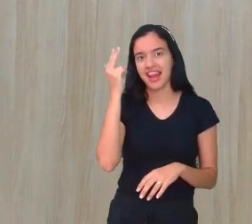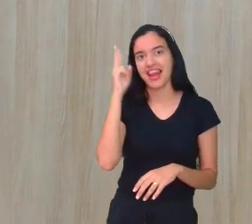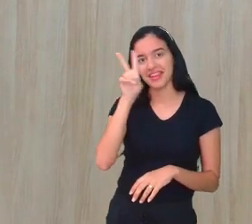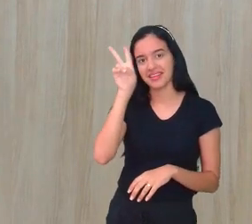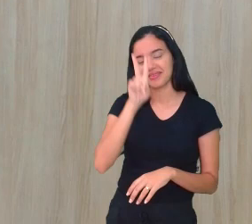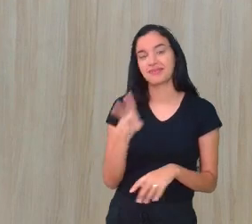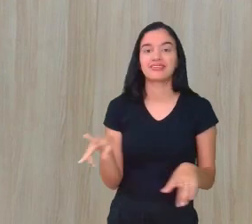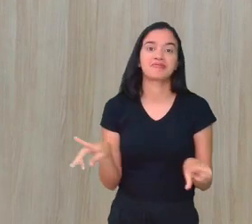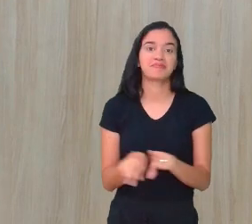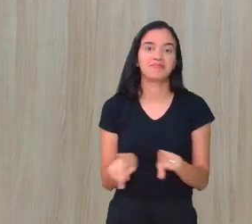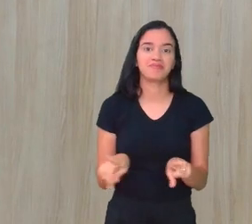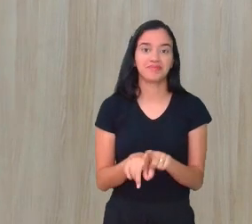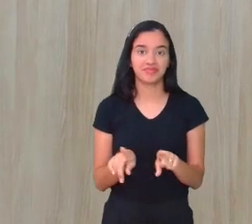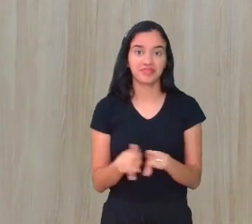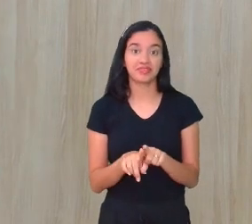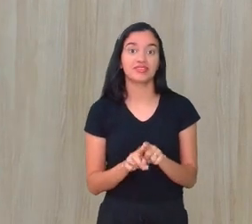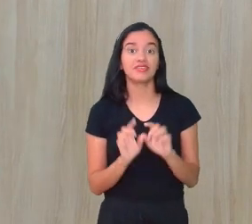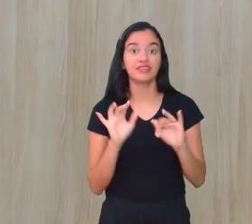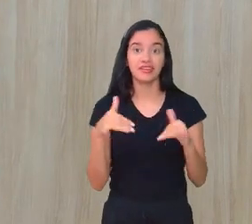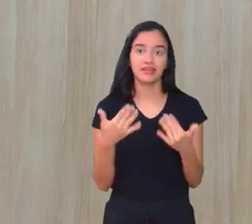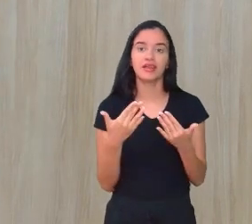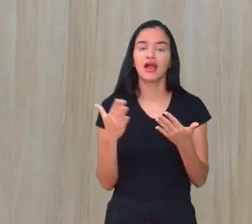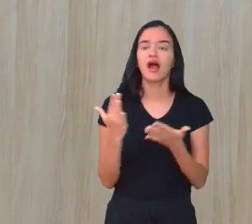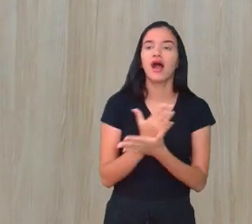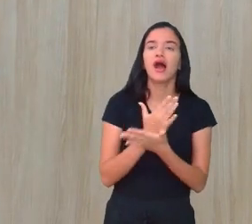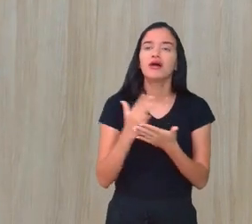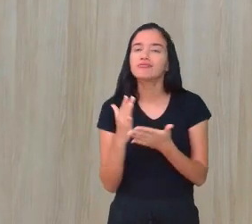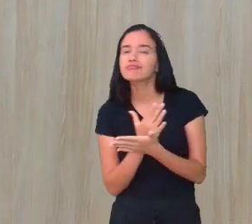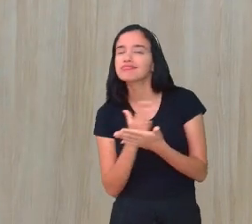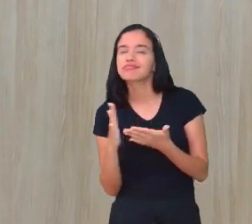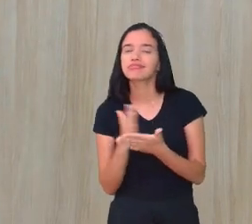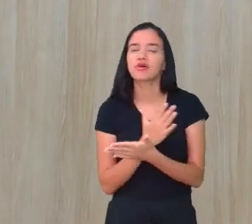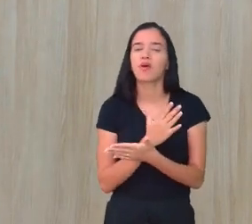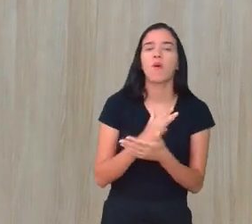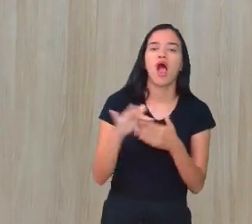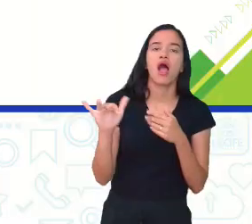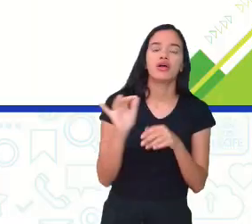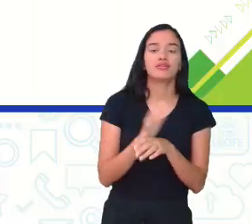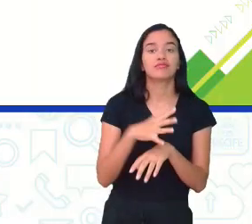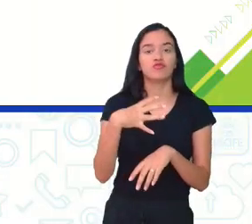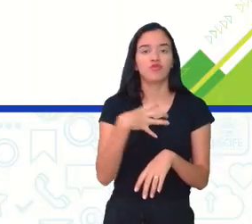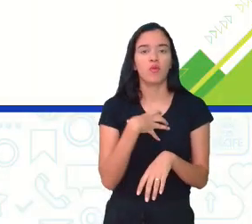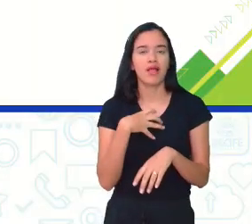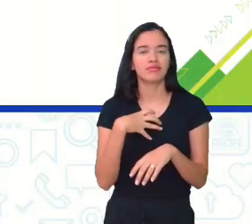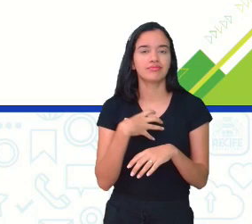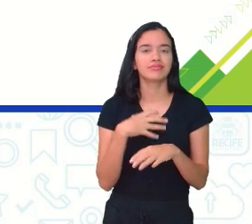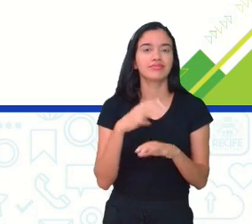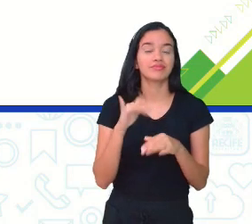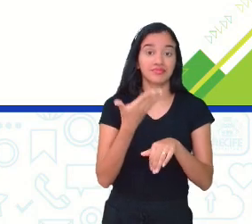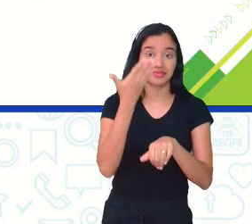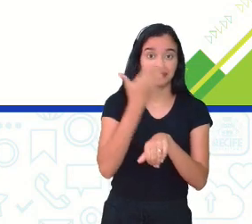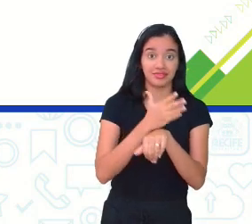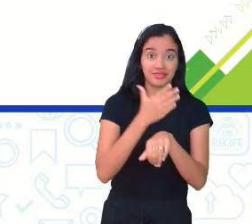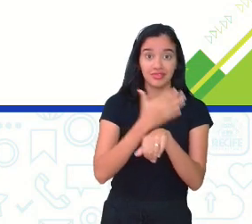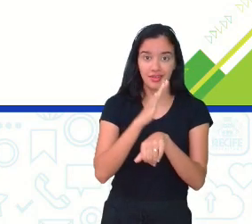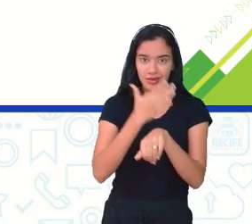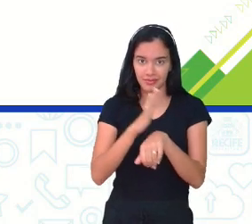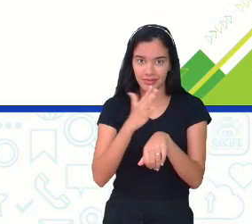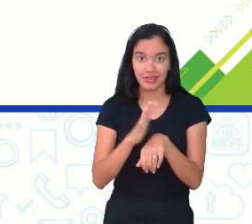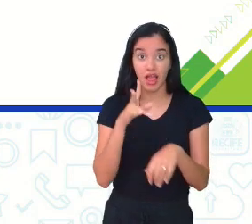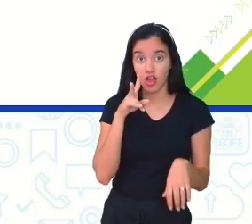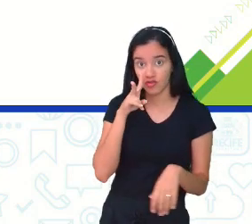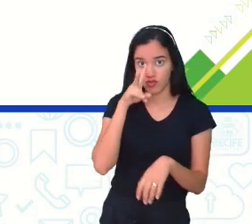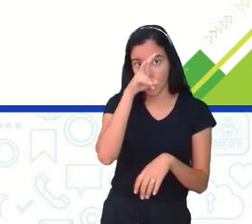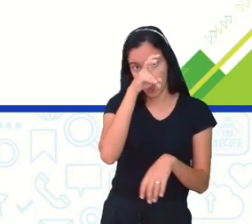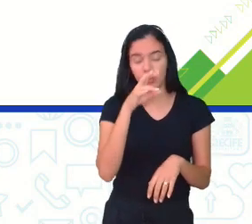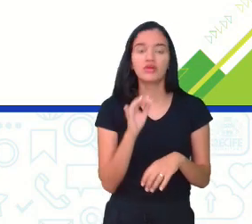também. E aí, algumas formas diferentes, né, da gente exercer essa força. Então tem